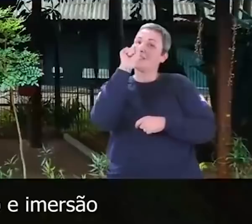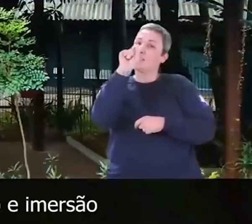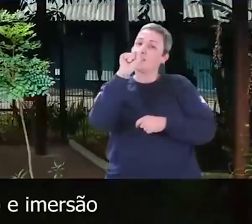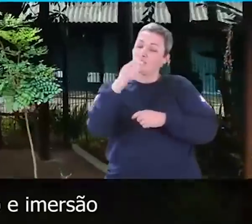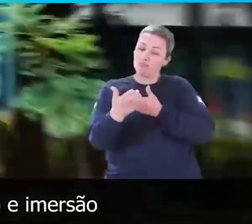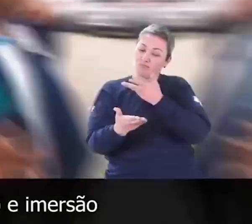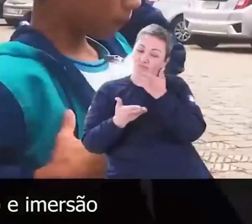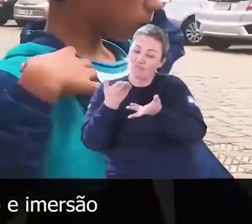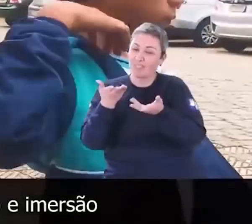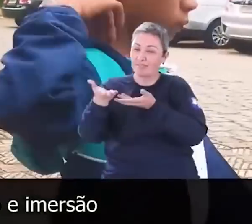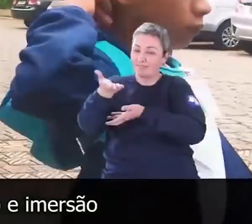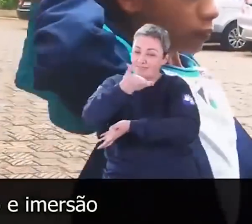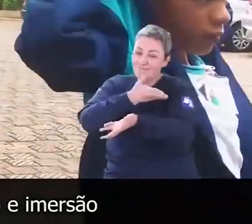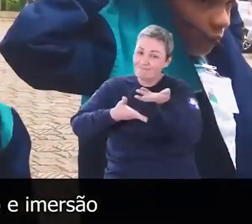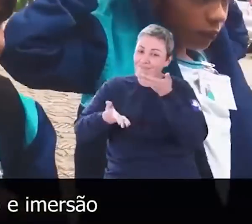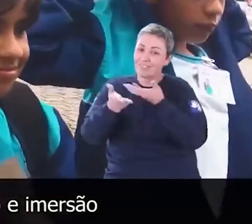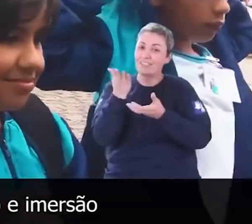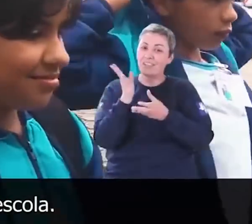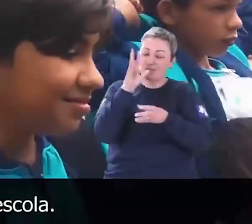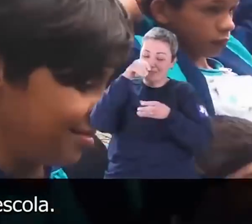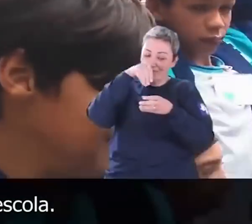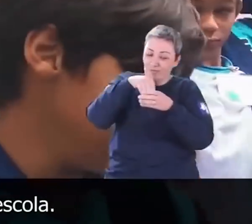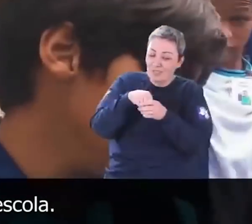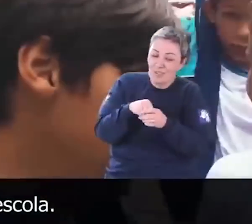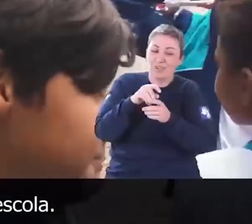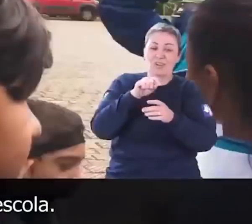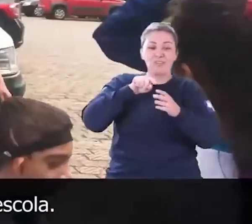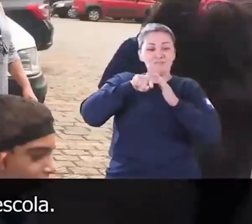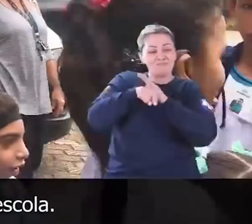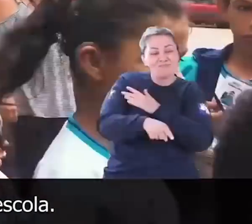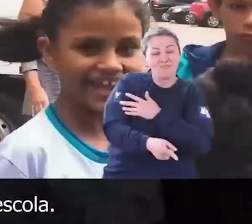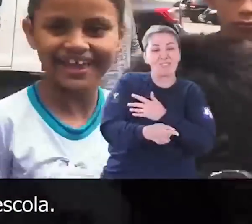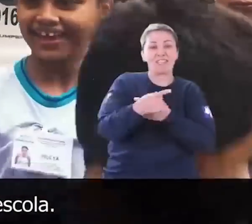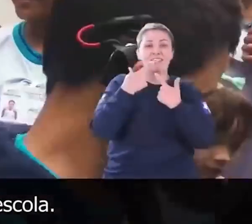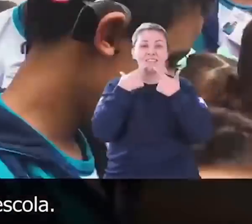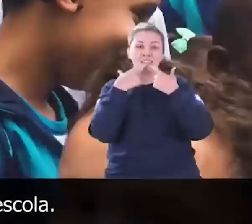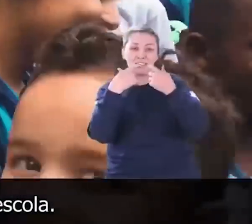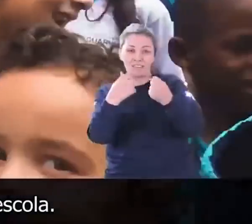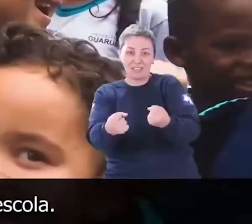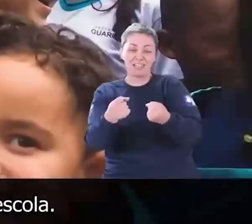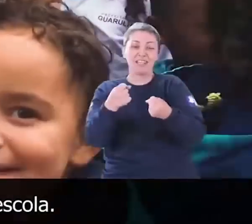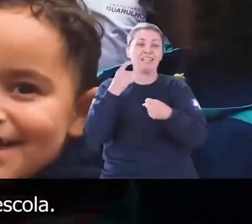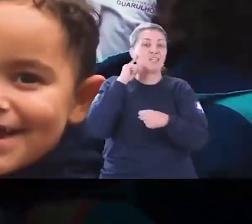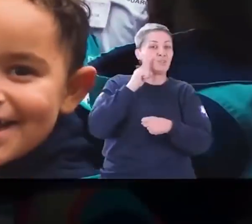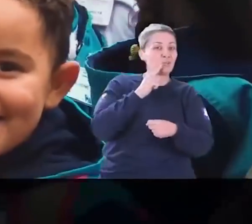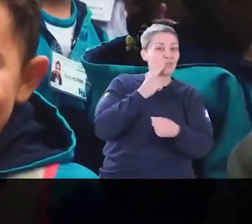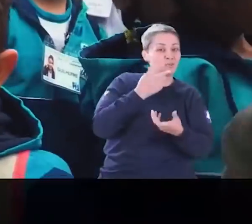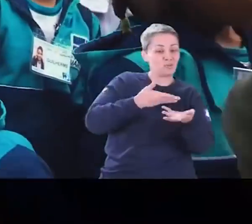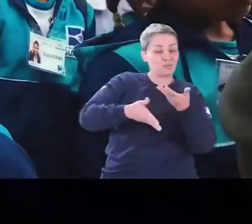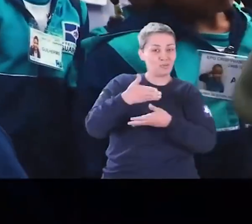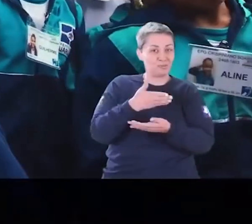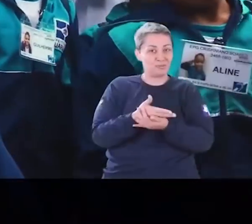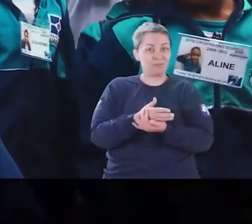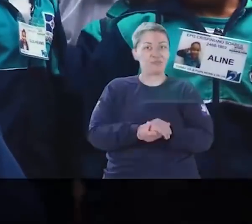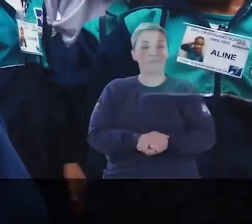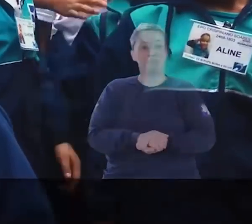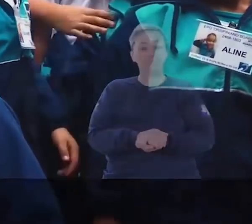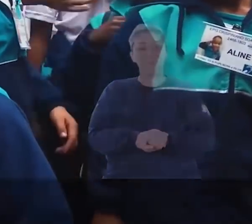que proporcionou integração e imersão linguística entre os alunos surdos da escola.